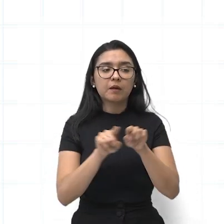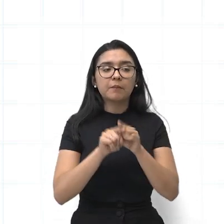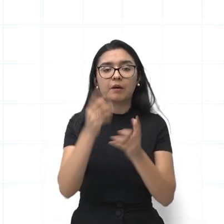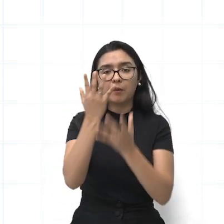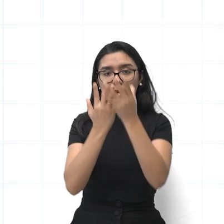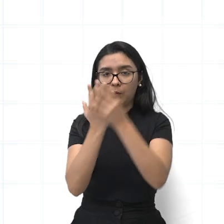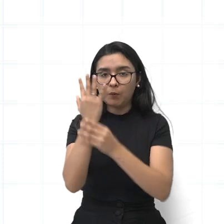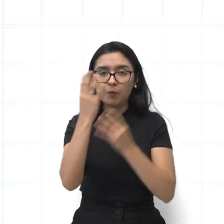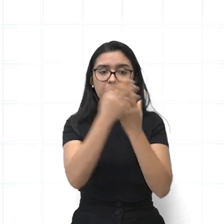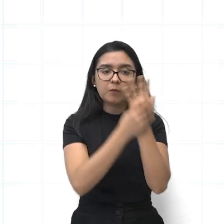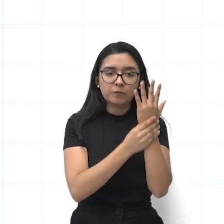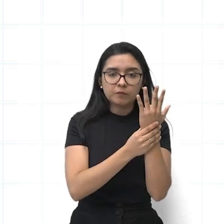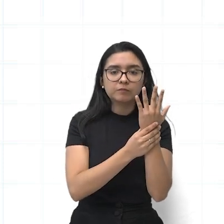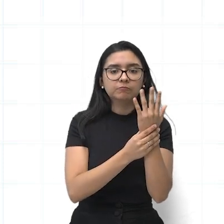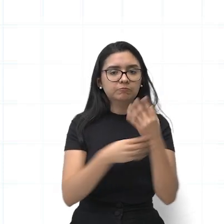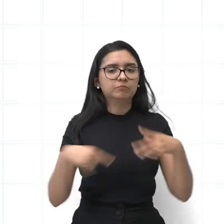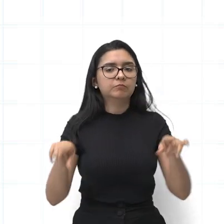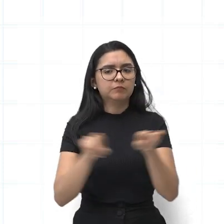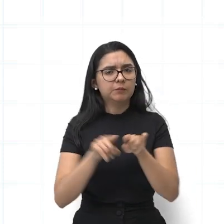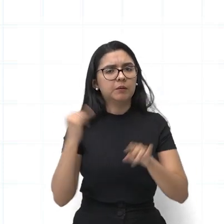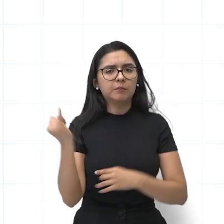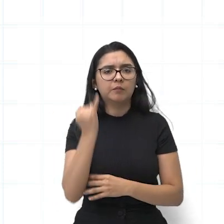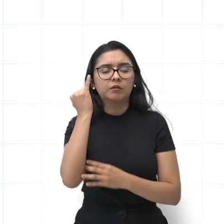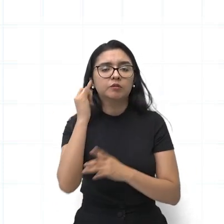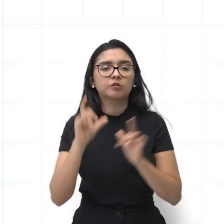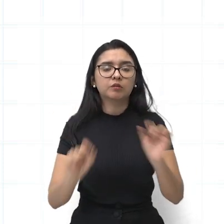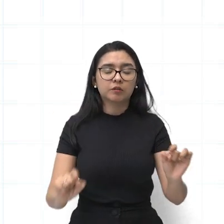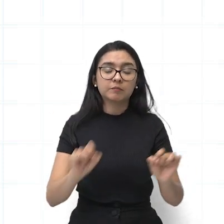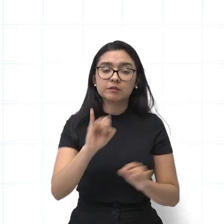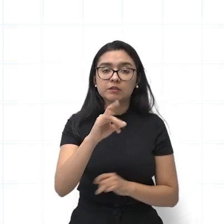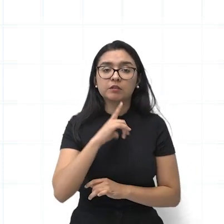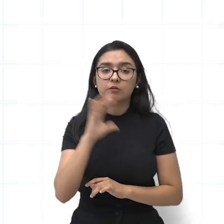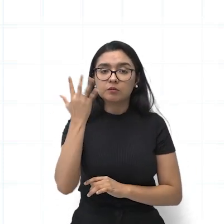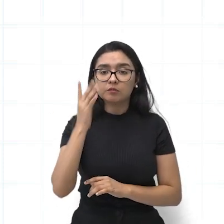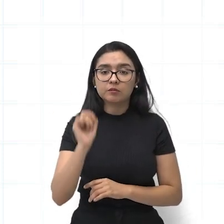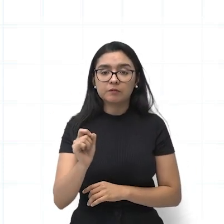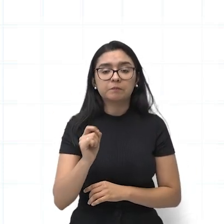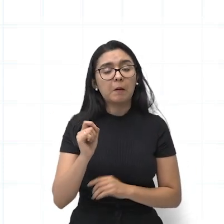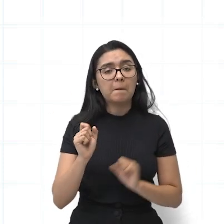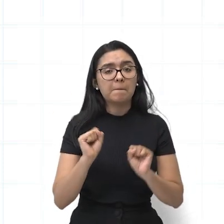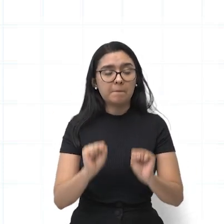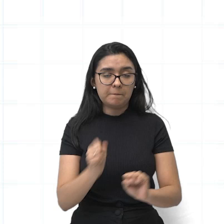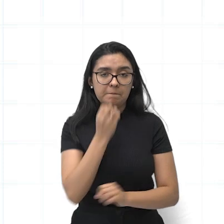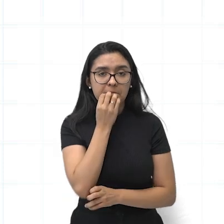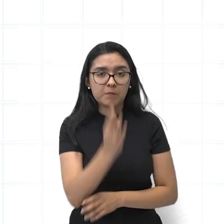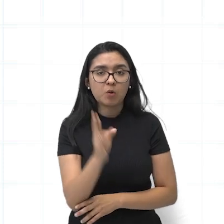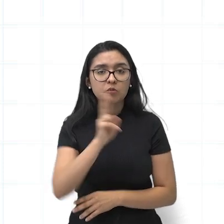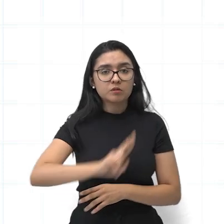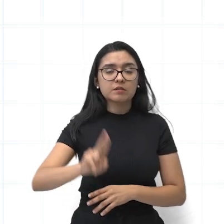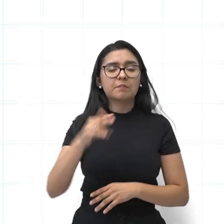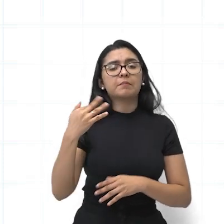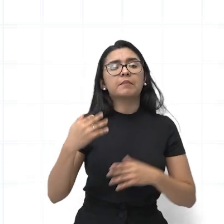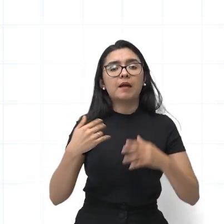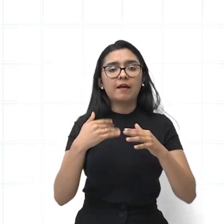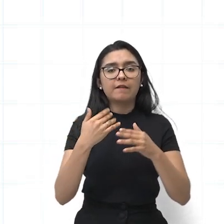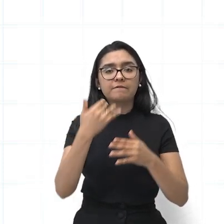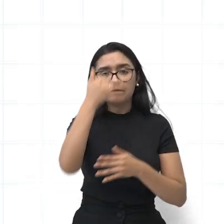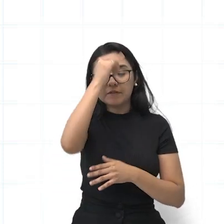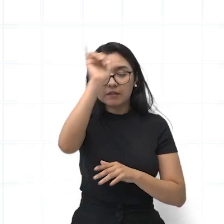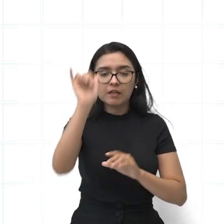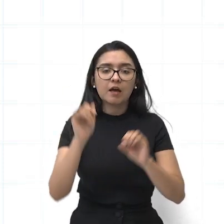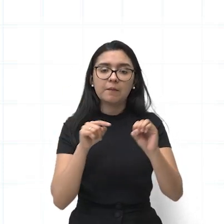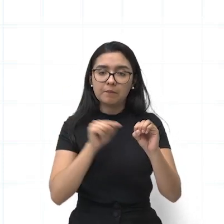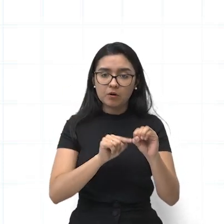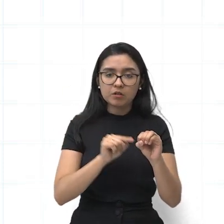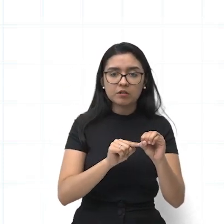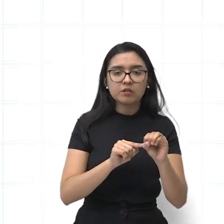Luvas são um adereço também muito importante, caso tenha, é legal usar para não machucar, né? Como disse, as bolinhas,